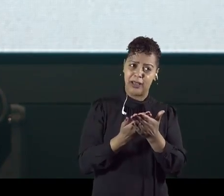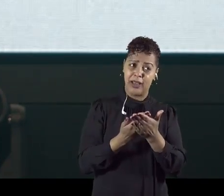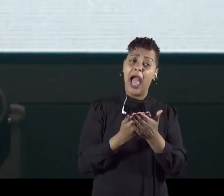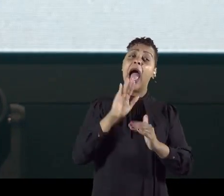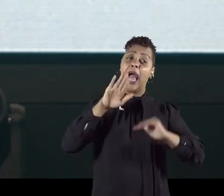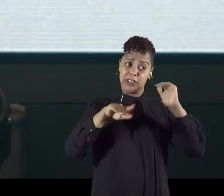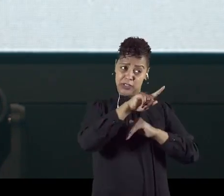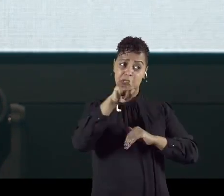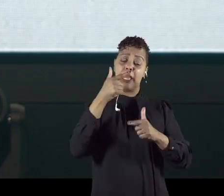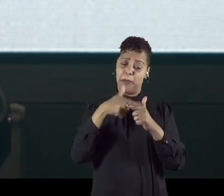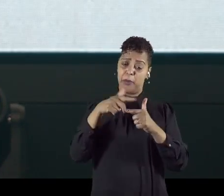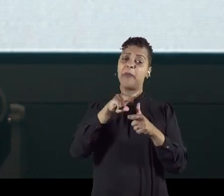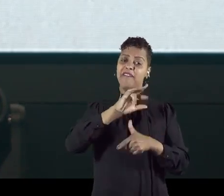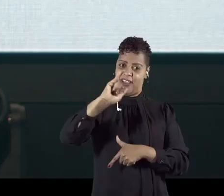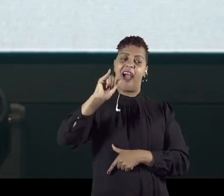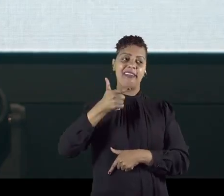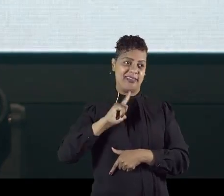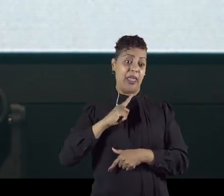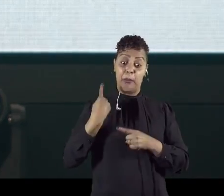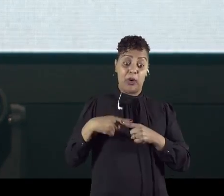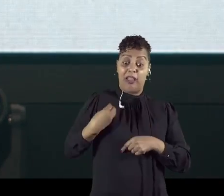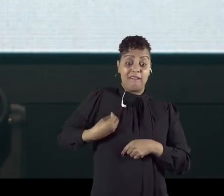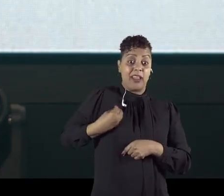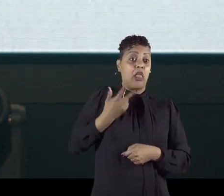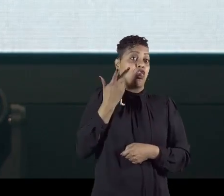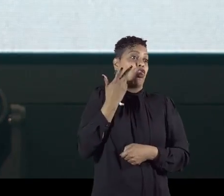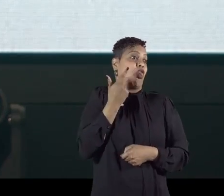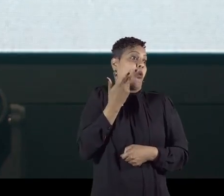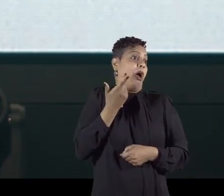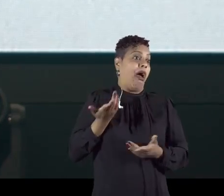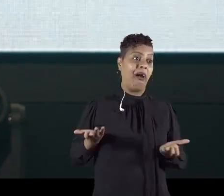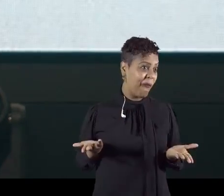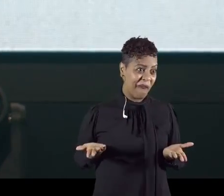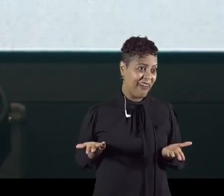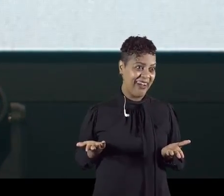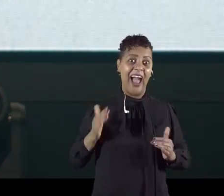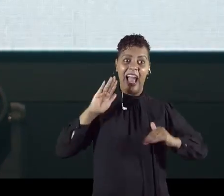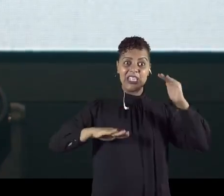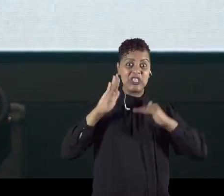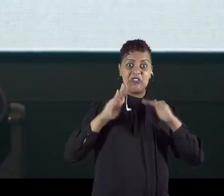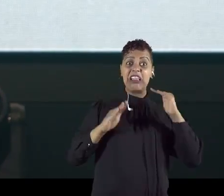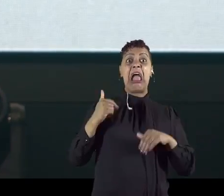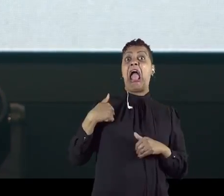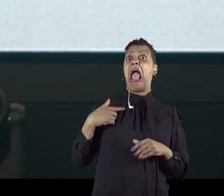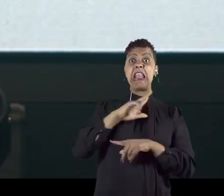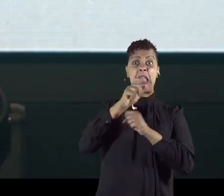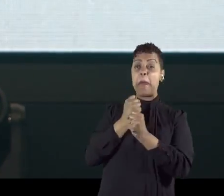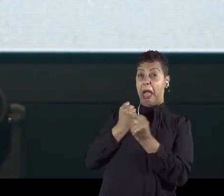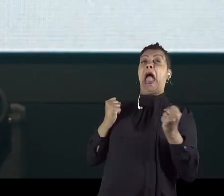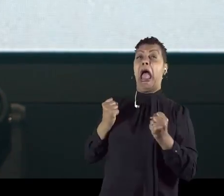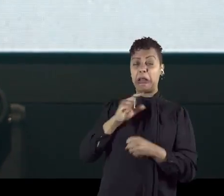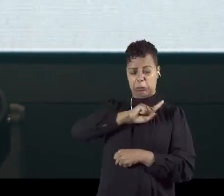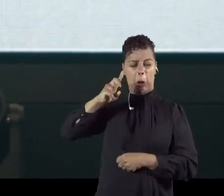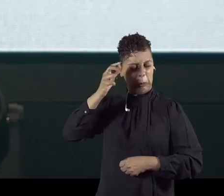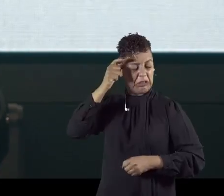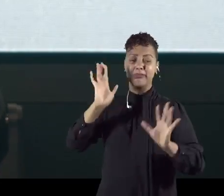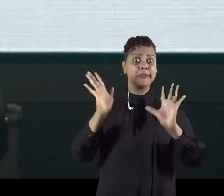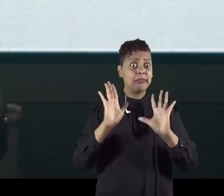certo e é parte da vida atacou amarrado não não tá amarrado É a vida